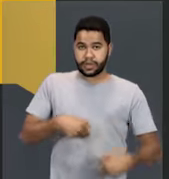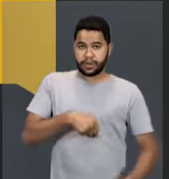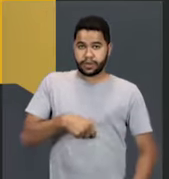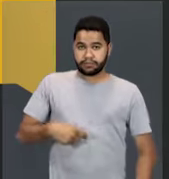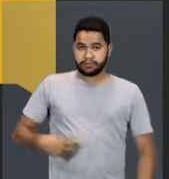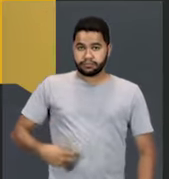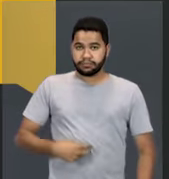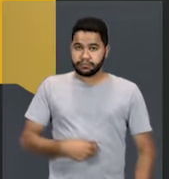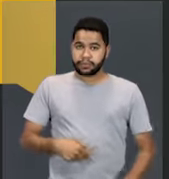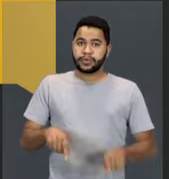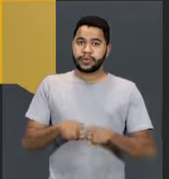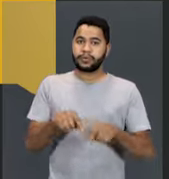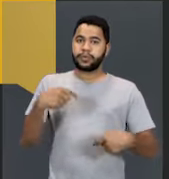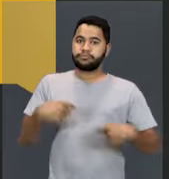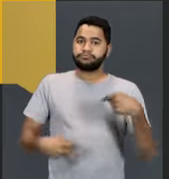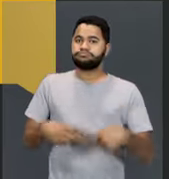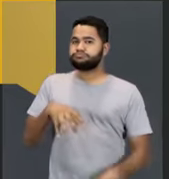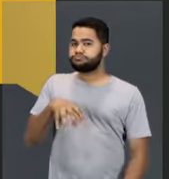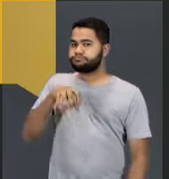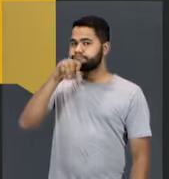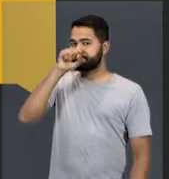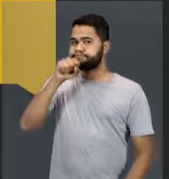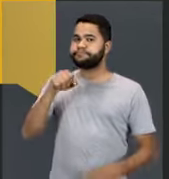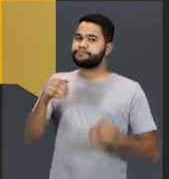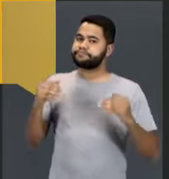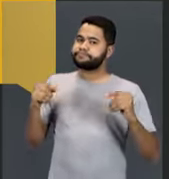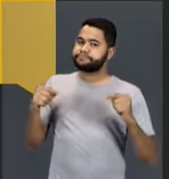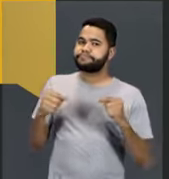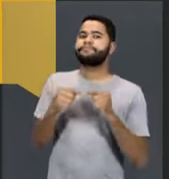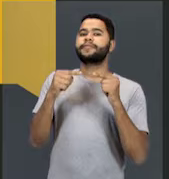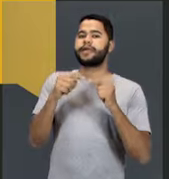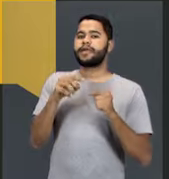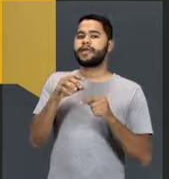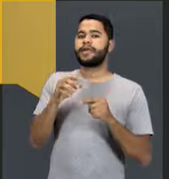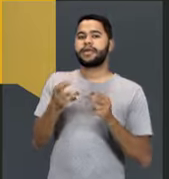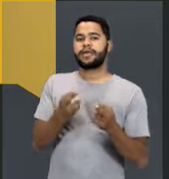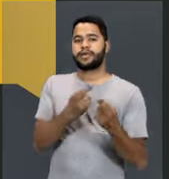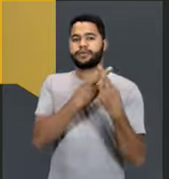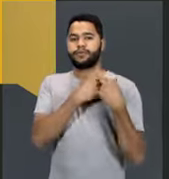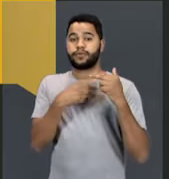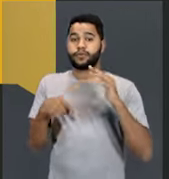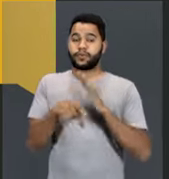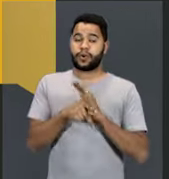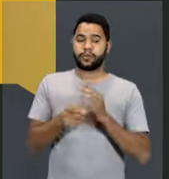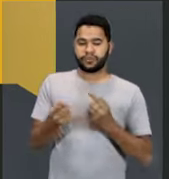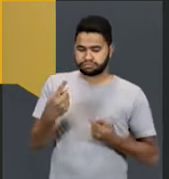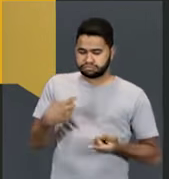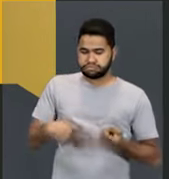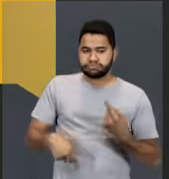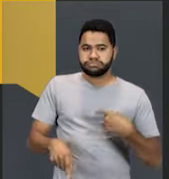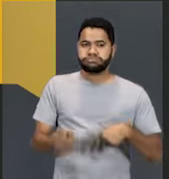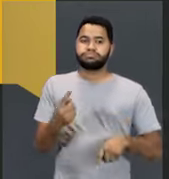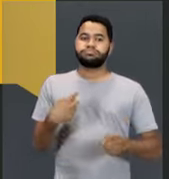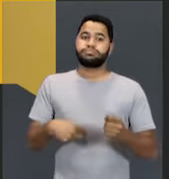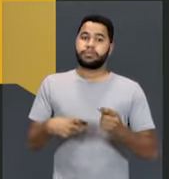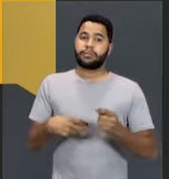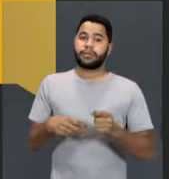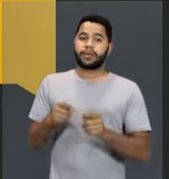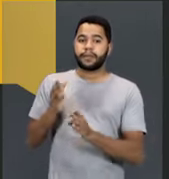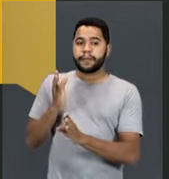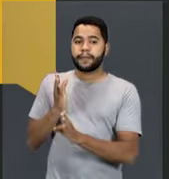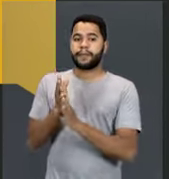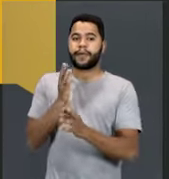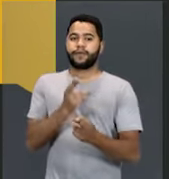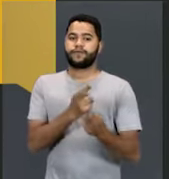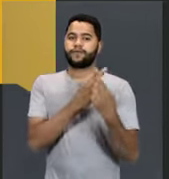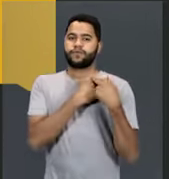respiratório são considerados corresponsáveis pelo processo de nutrição do organismo, com base na identificação das funções